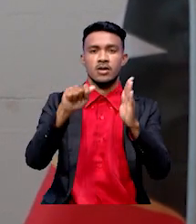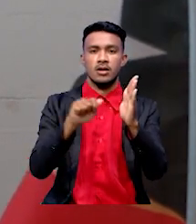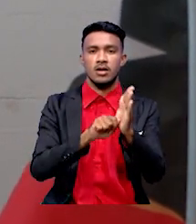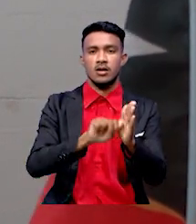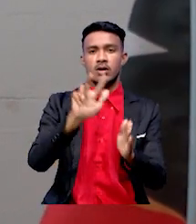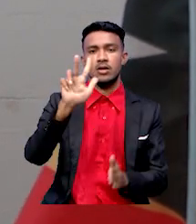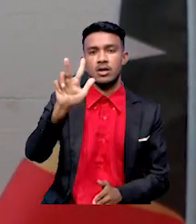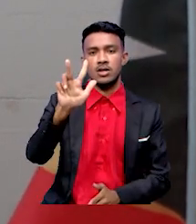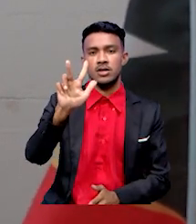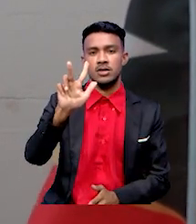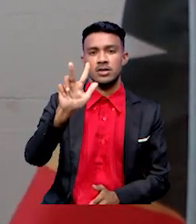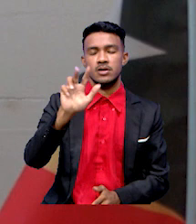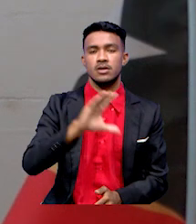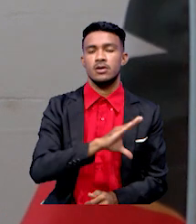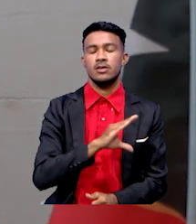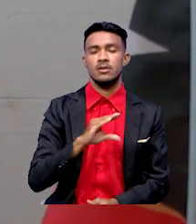3,